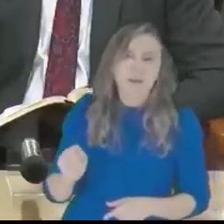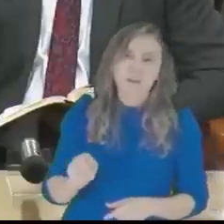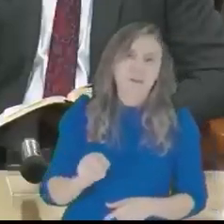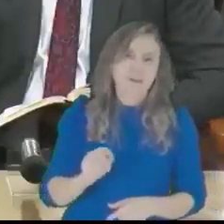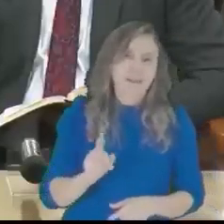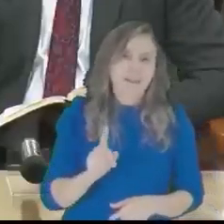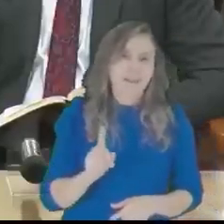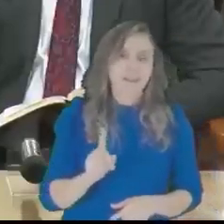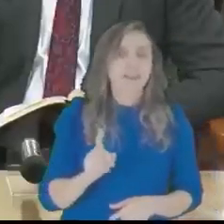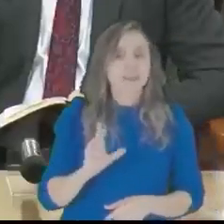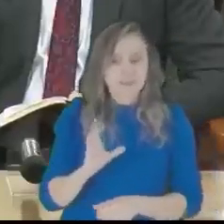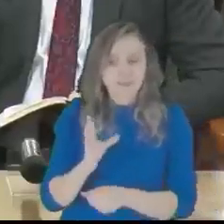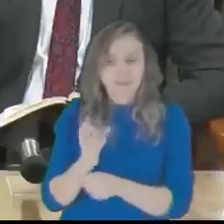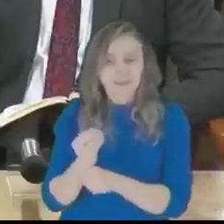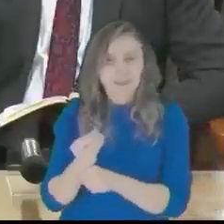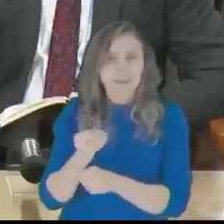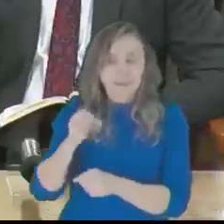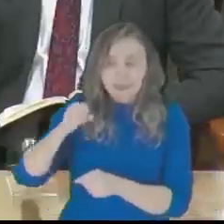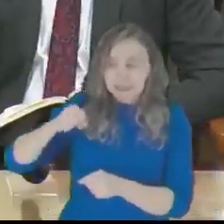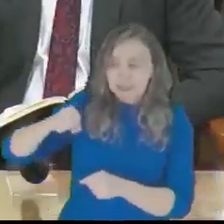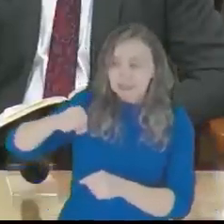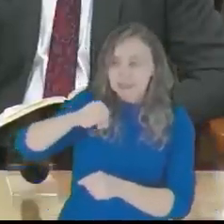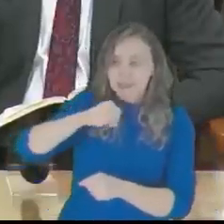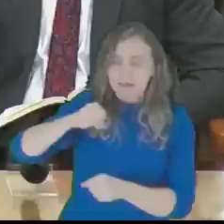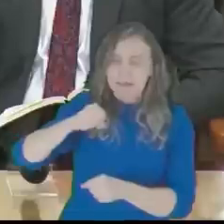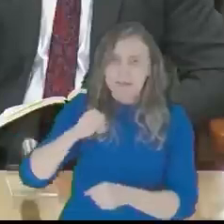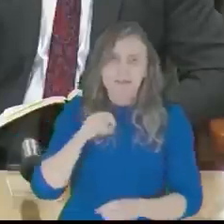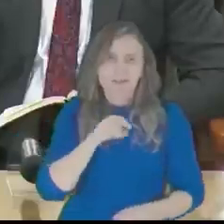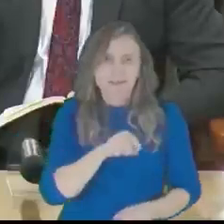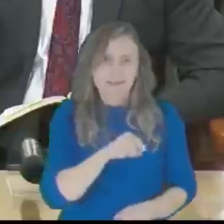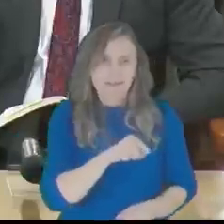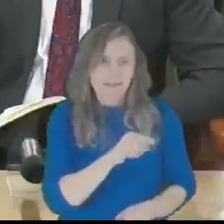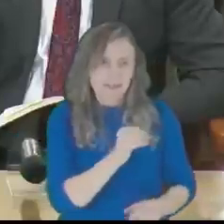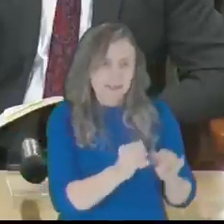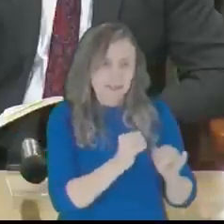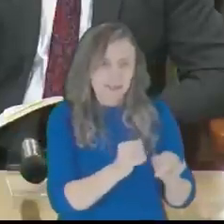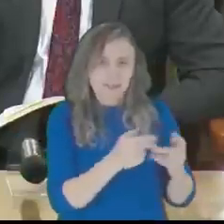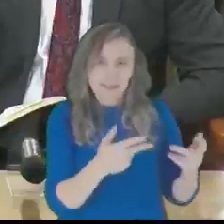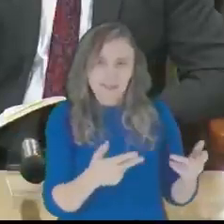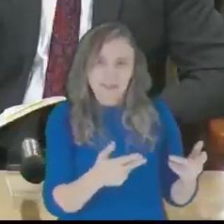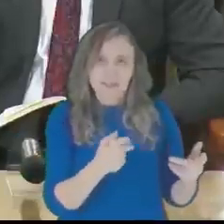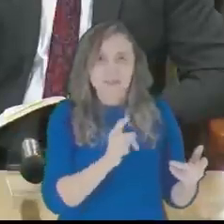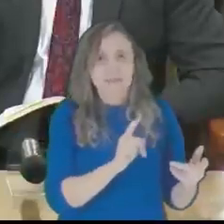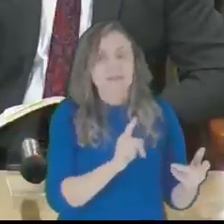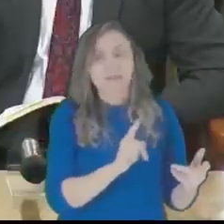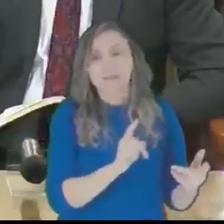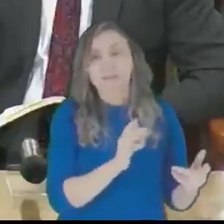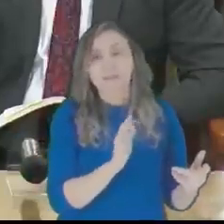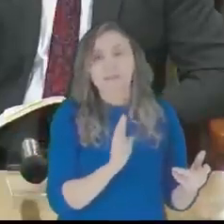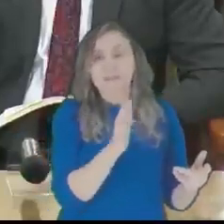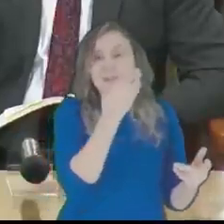não, a igreja é santa. Aquilo ali não é igreja, aquilo ali é uma mundiça, aquilo ali é uma catrevagem.